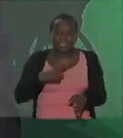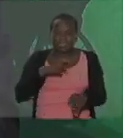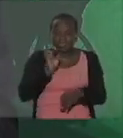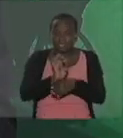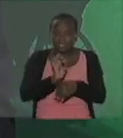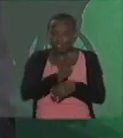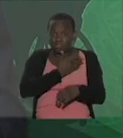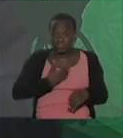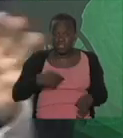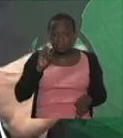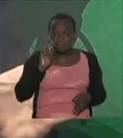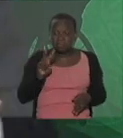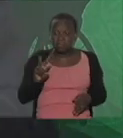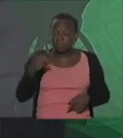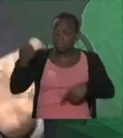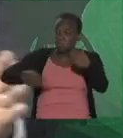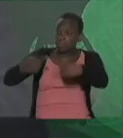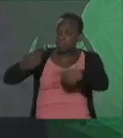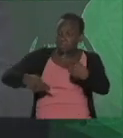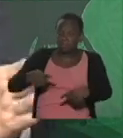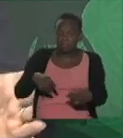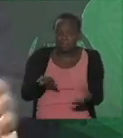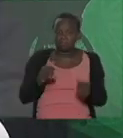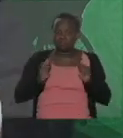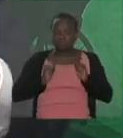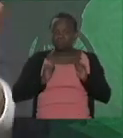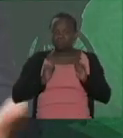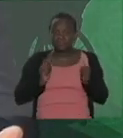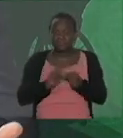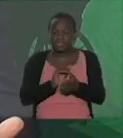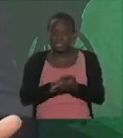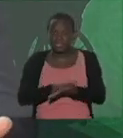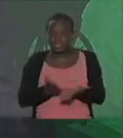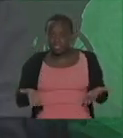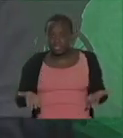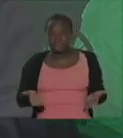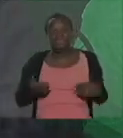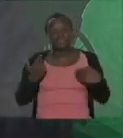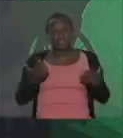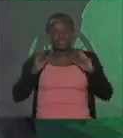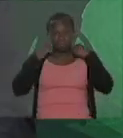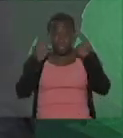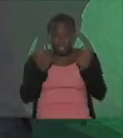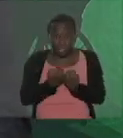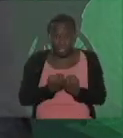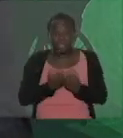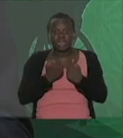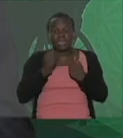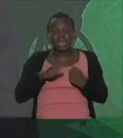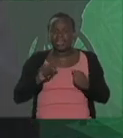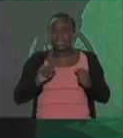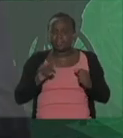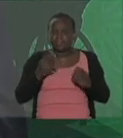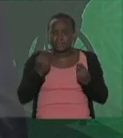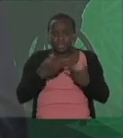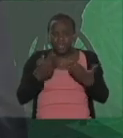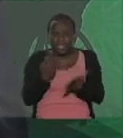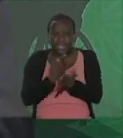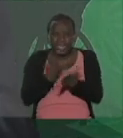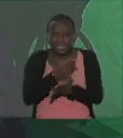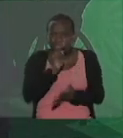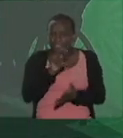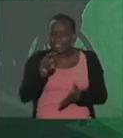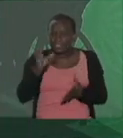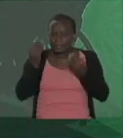o dono maior que é o estado olhando uma discussão entre a e b sem ação nenhuma ou seja o Maracanã Talvez seja o maior festival de